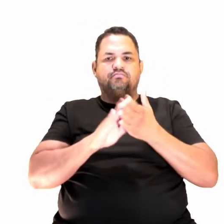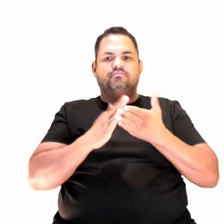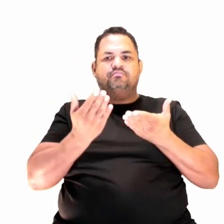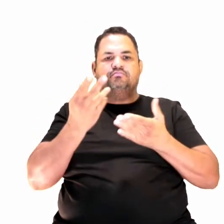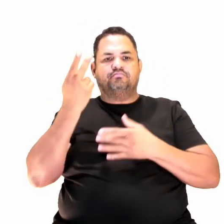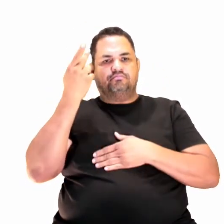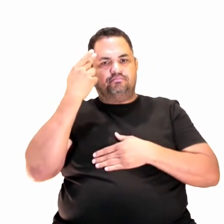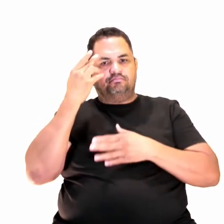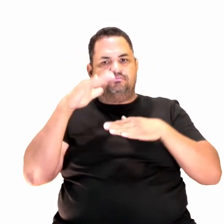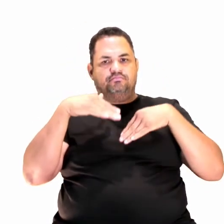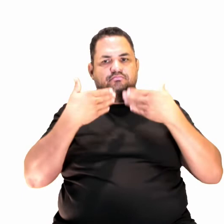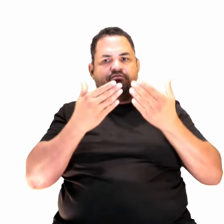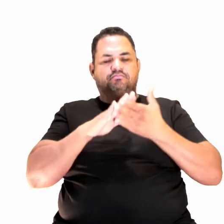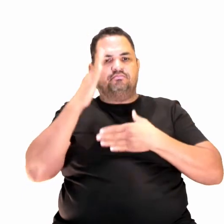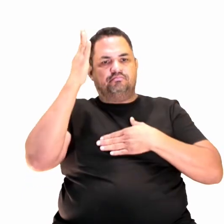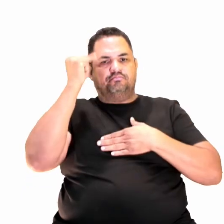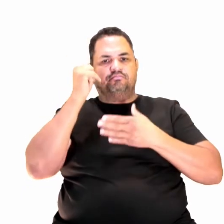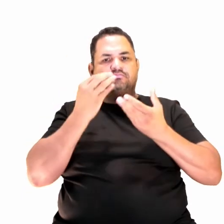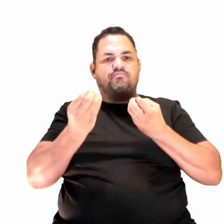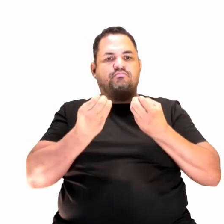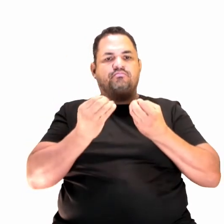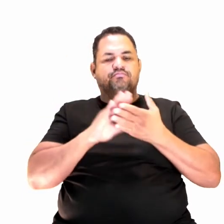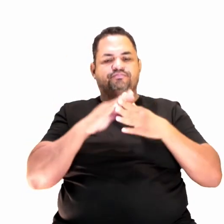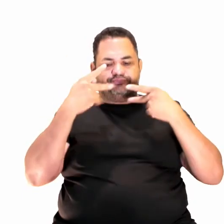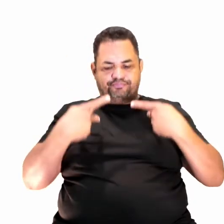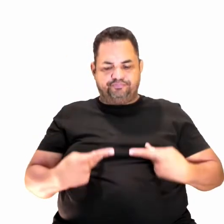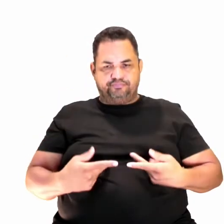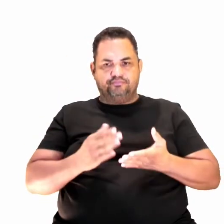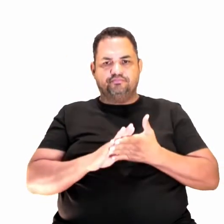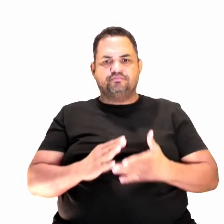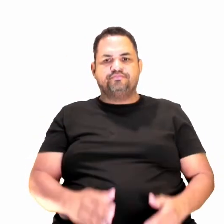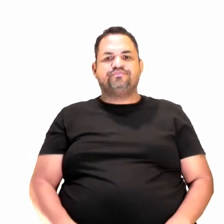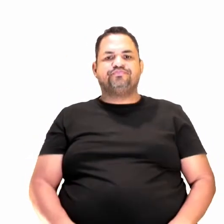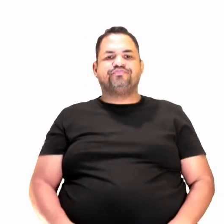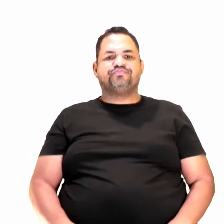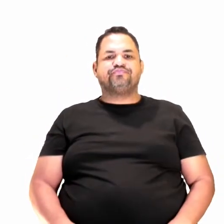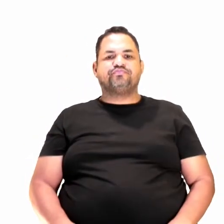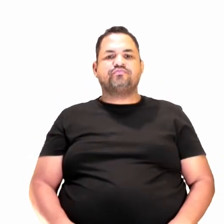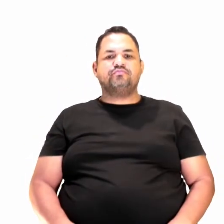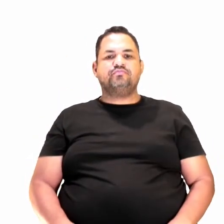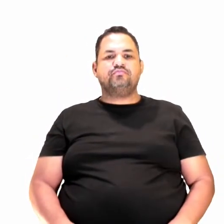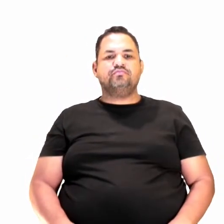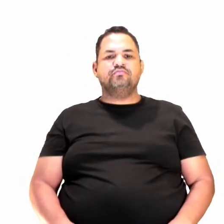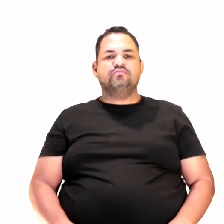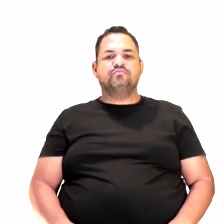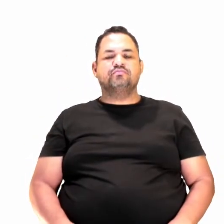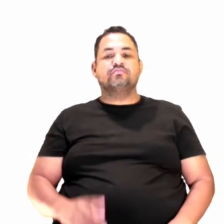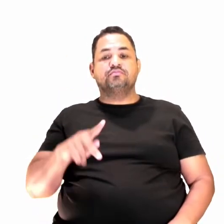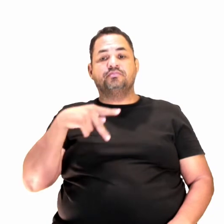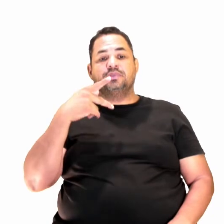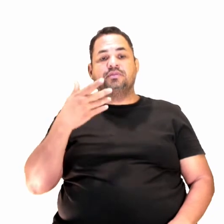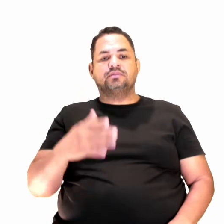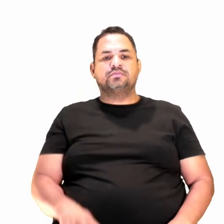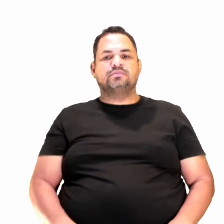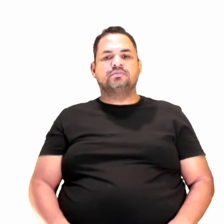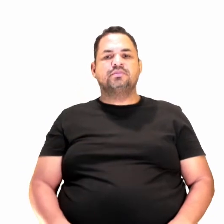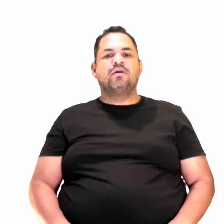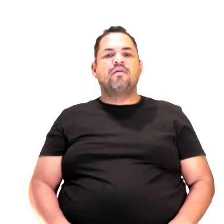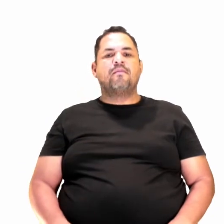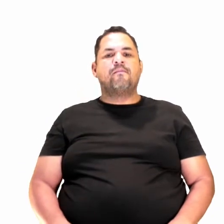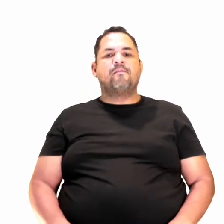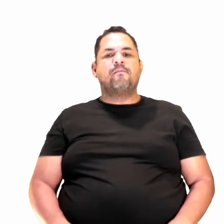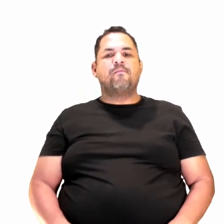vai significar vidro, copo de vidro, vidro mesmo que cai no chão, enfim, que quebra, ou copo, give me a